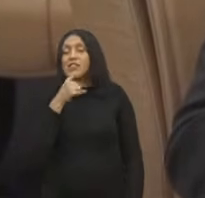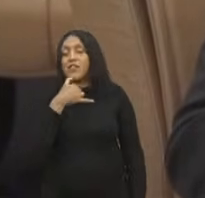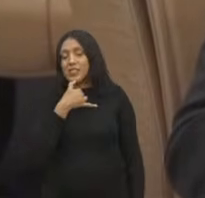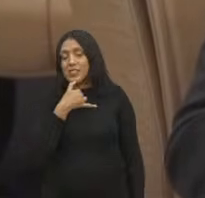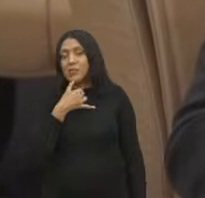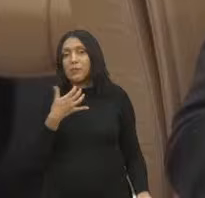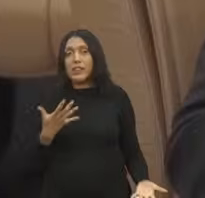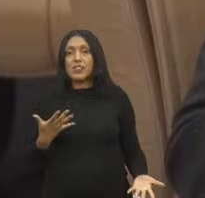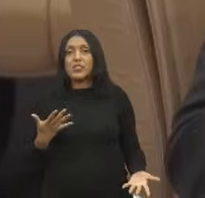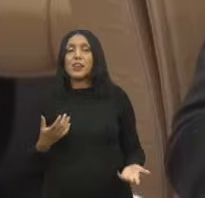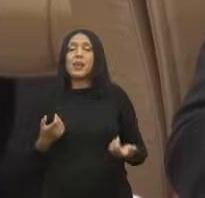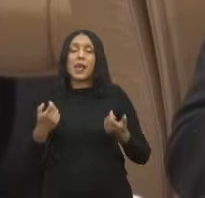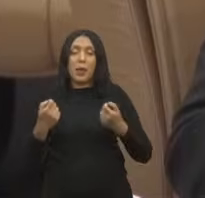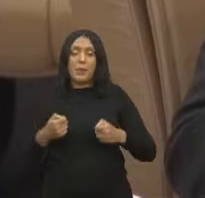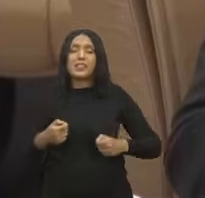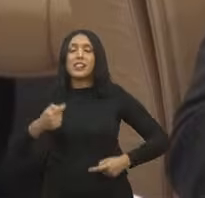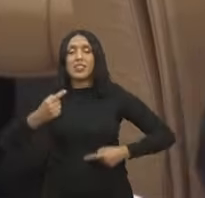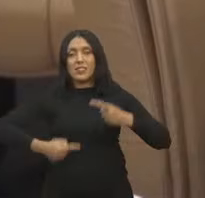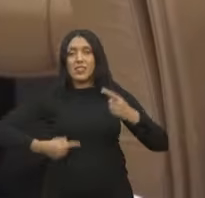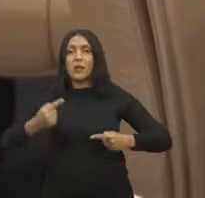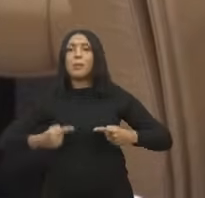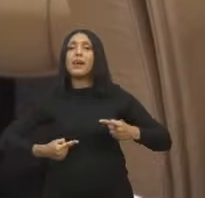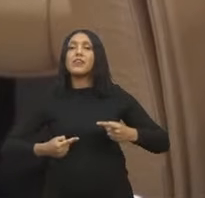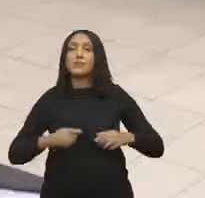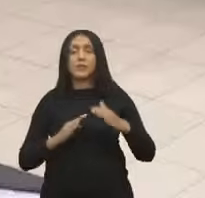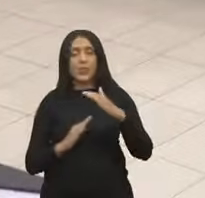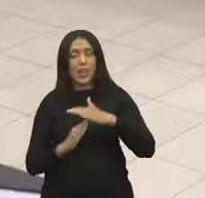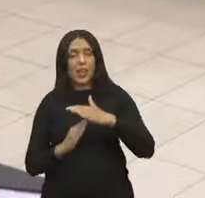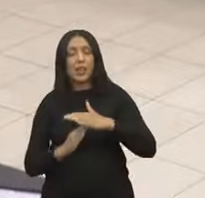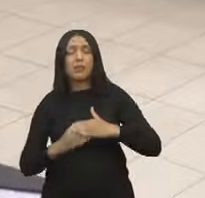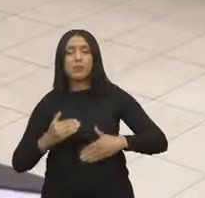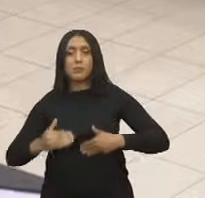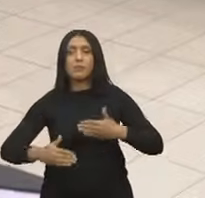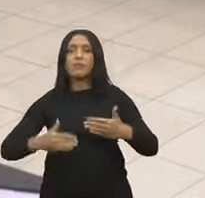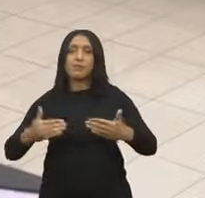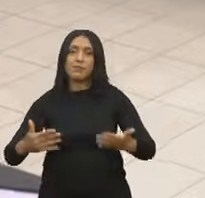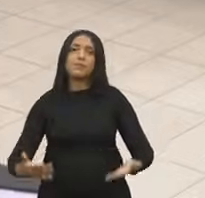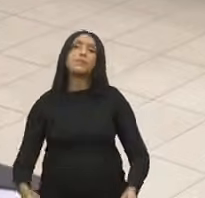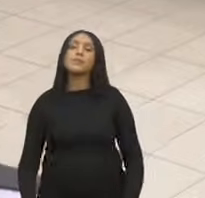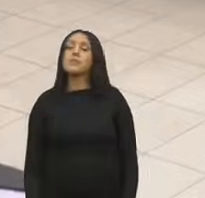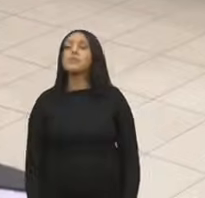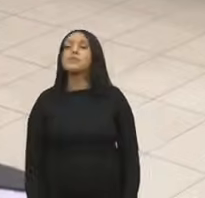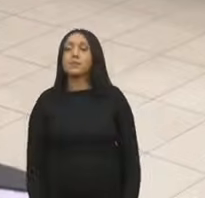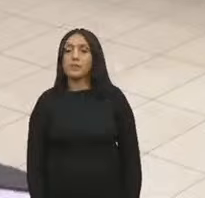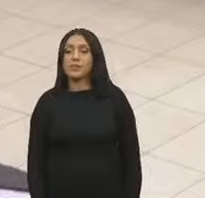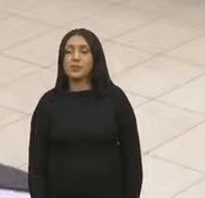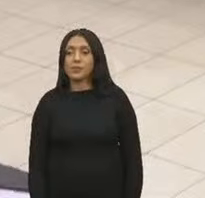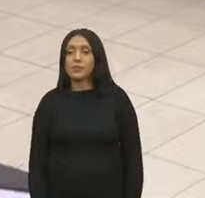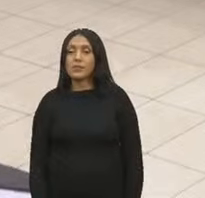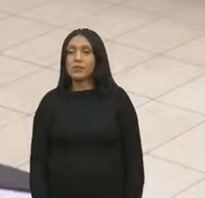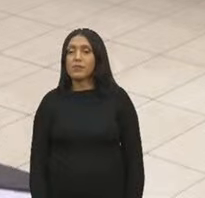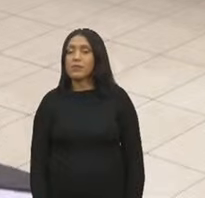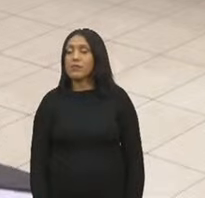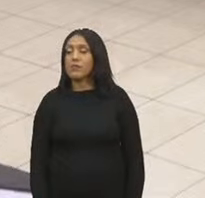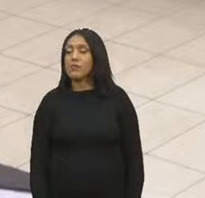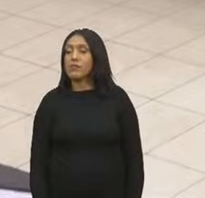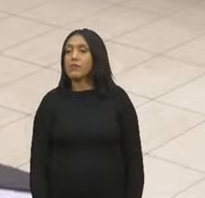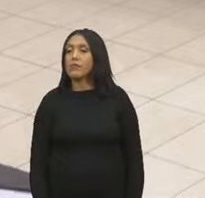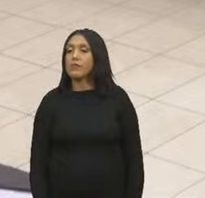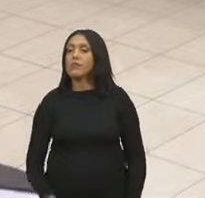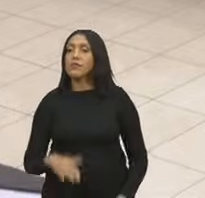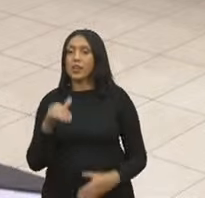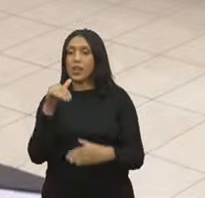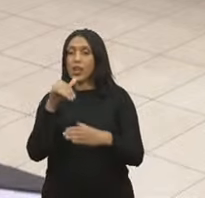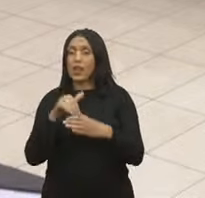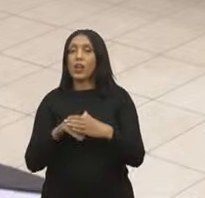precisa qualificar mais os debates desses projetos tão importantes. Como voto o vereador Hernani Barreto, como voto o vereador Jean Araújo. Eu